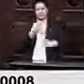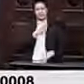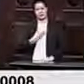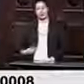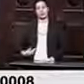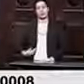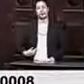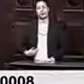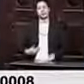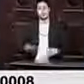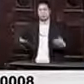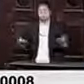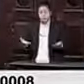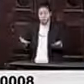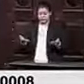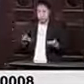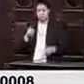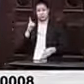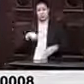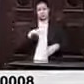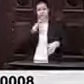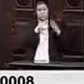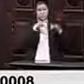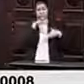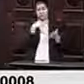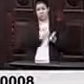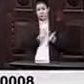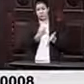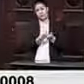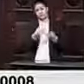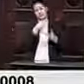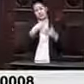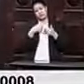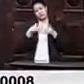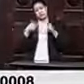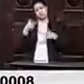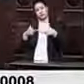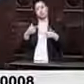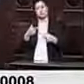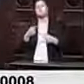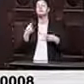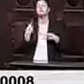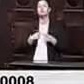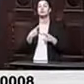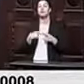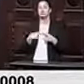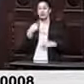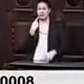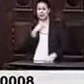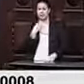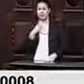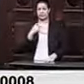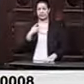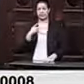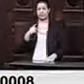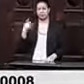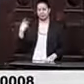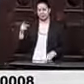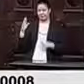A luta agora é pela admissão desses servidores. No caso dos aqui presentes, sistema